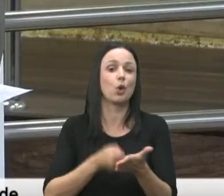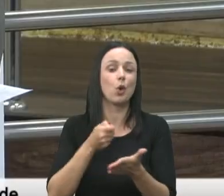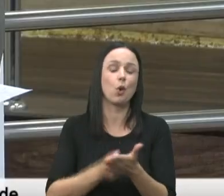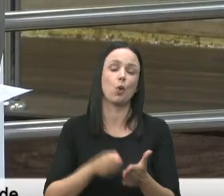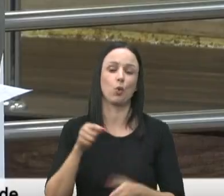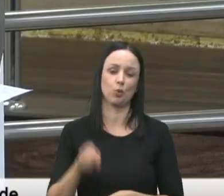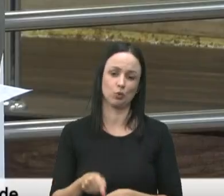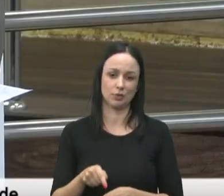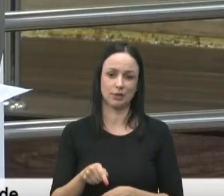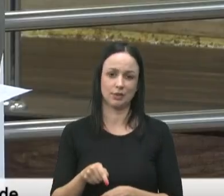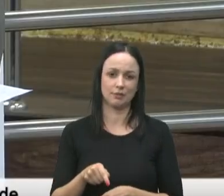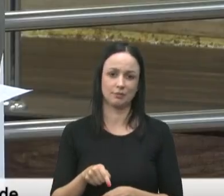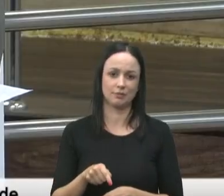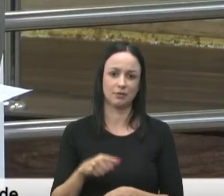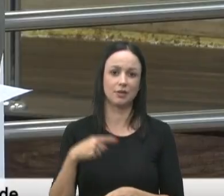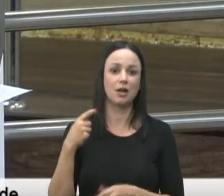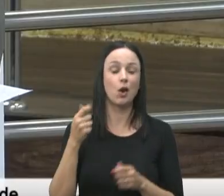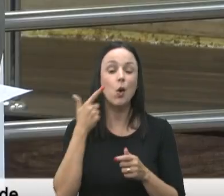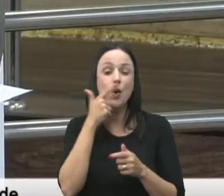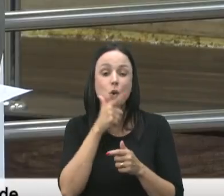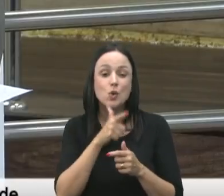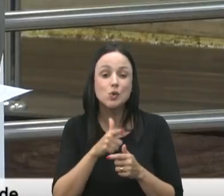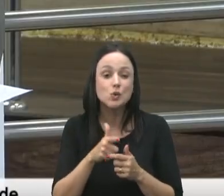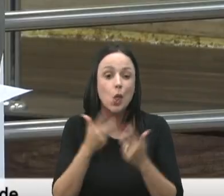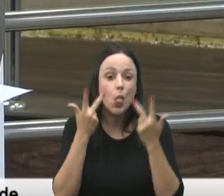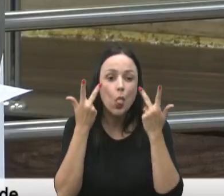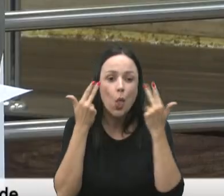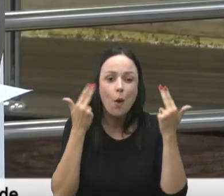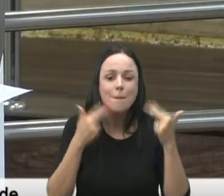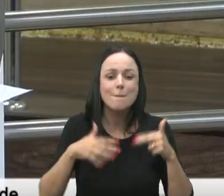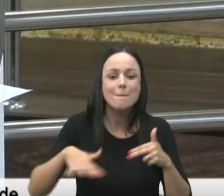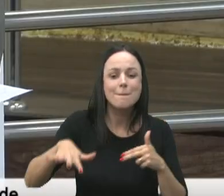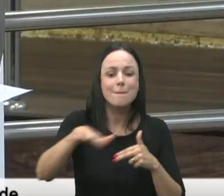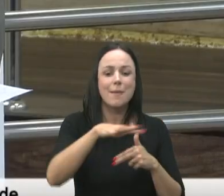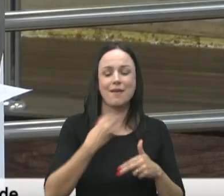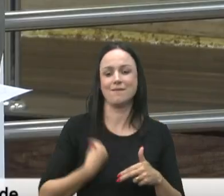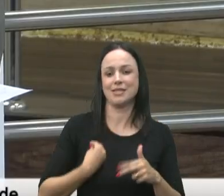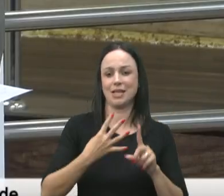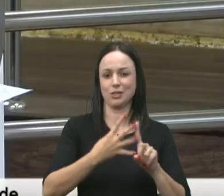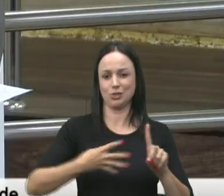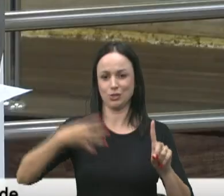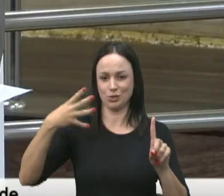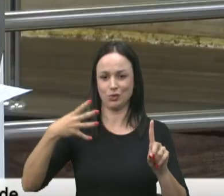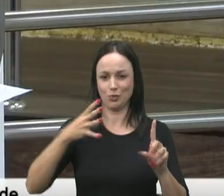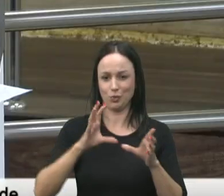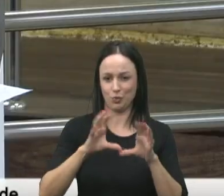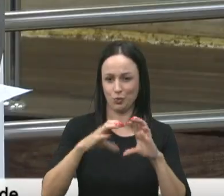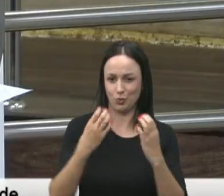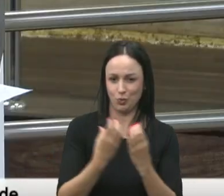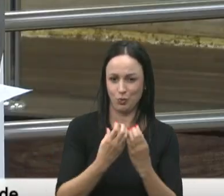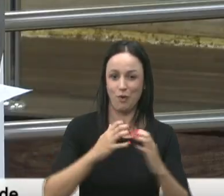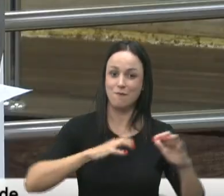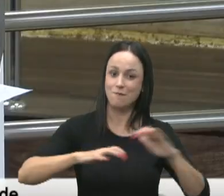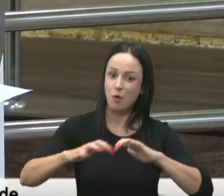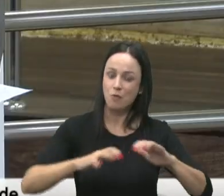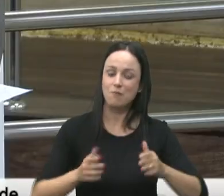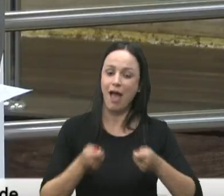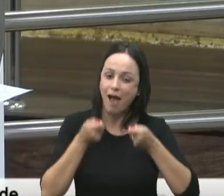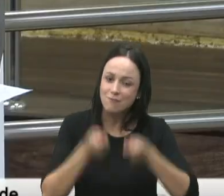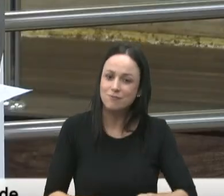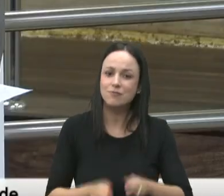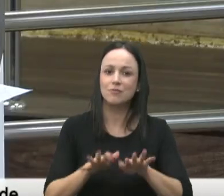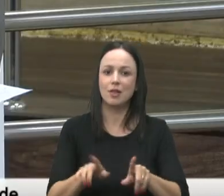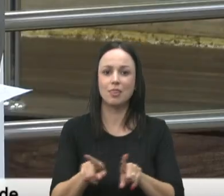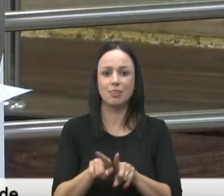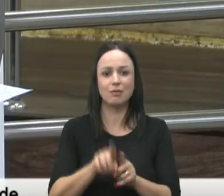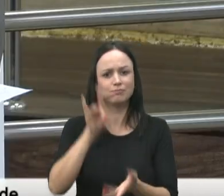pudesse normalizar a existência da população LGBT, afirmar o espaço do movimento LGBT e a legitimidade das